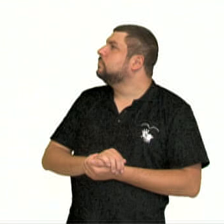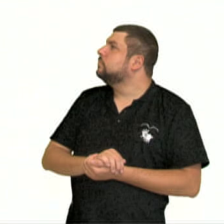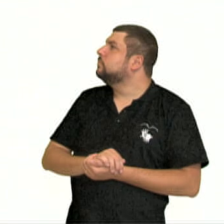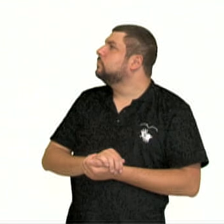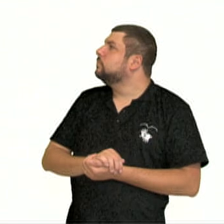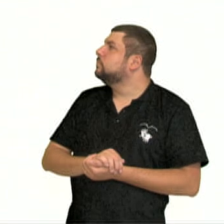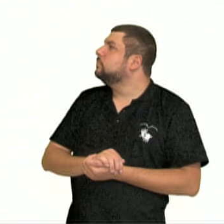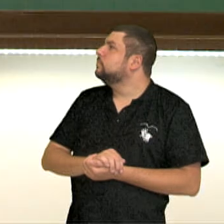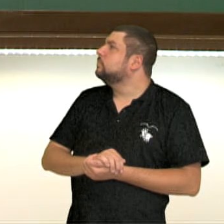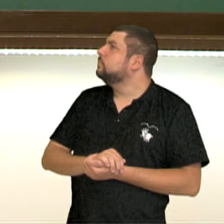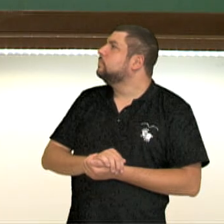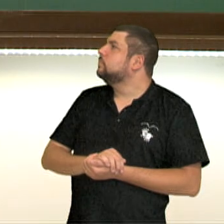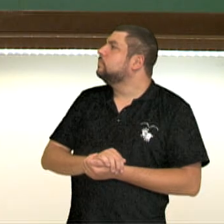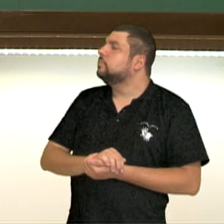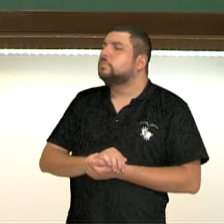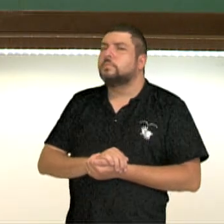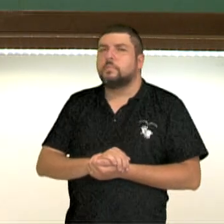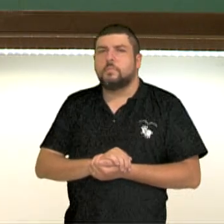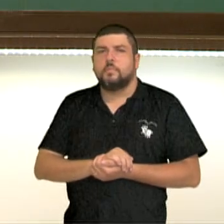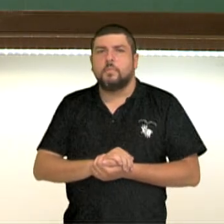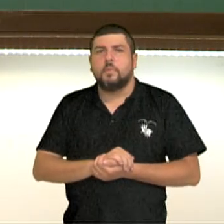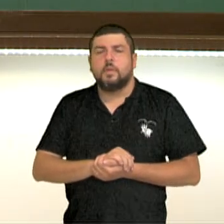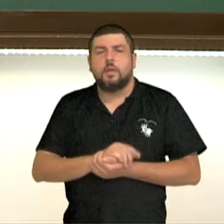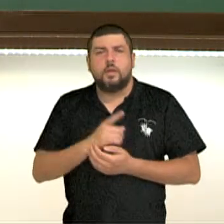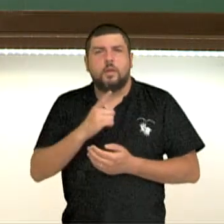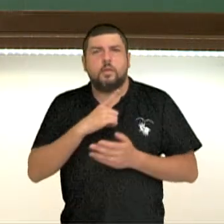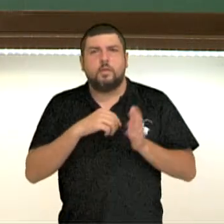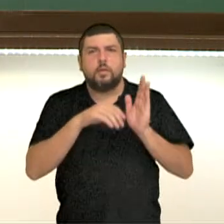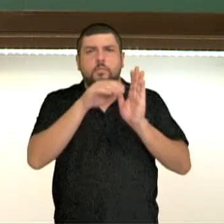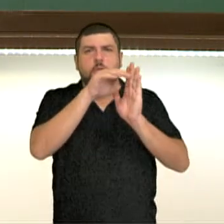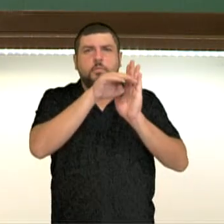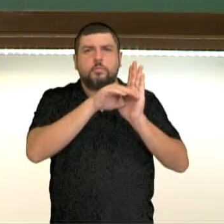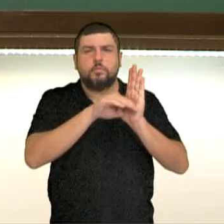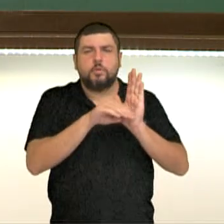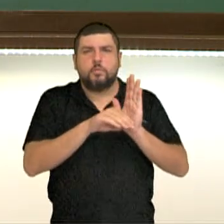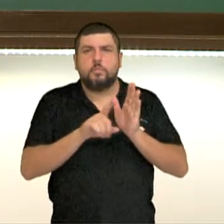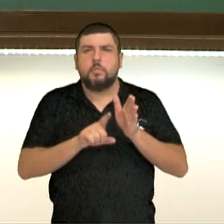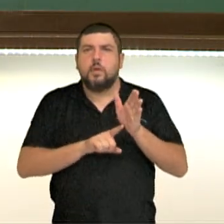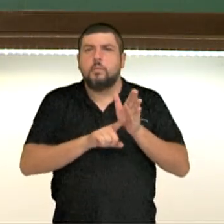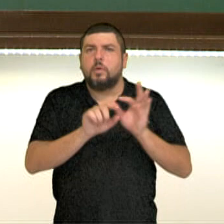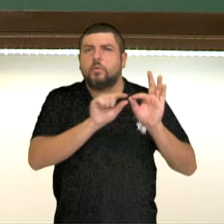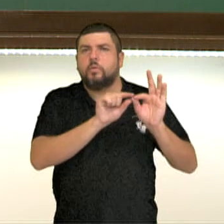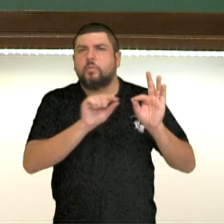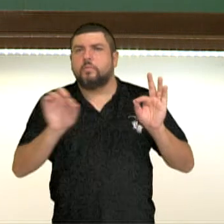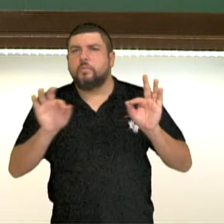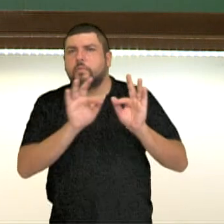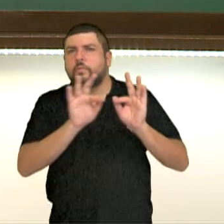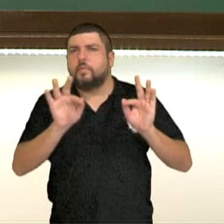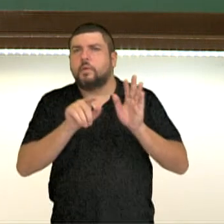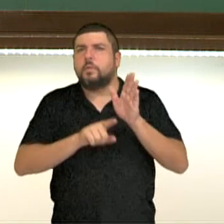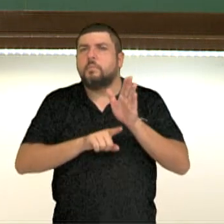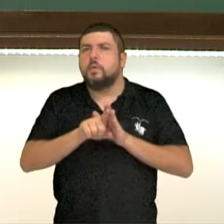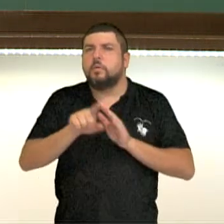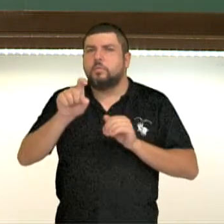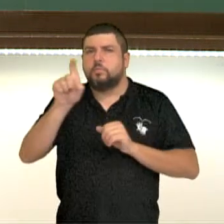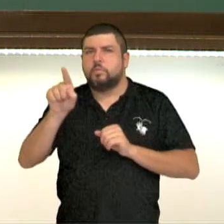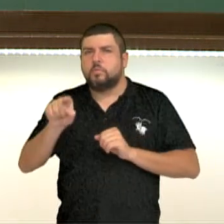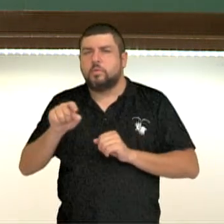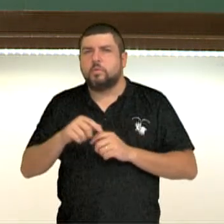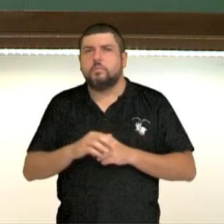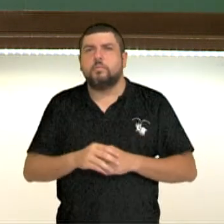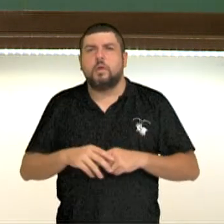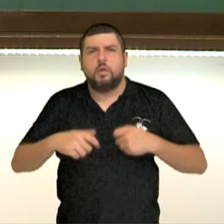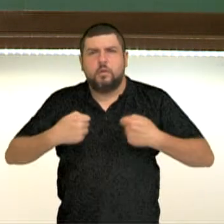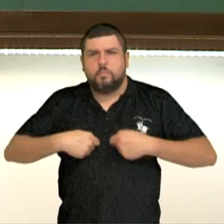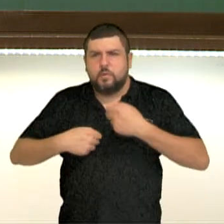the words? Ele está fazendo várias perguntas ali. E ele está dizendo o seguinte, eu tenho que dizer as palavras, eu tenho